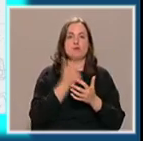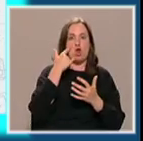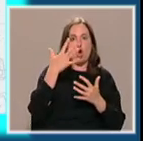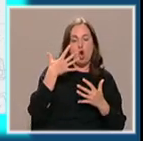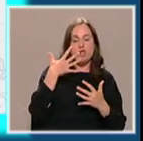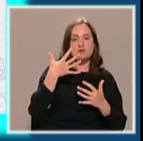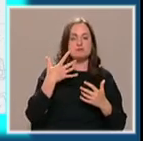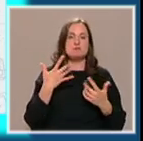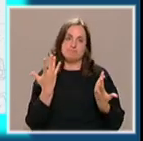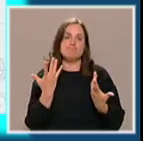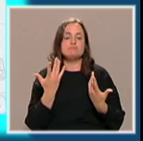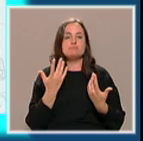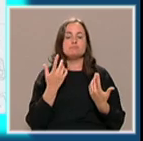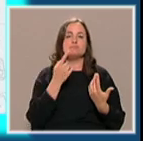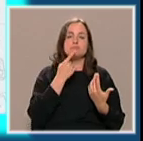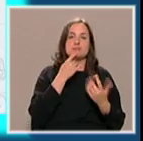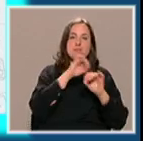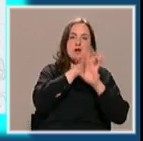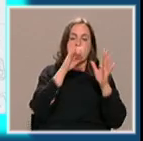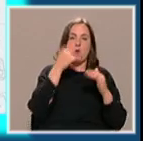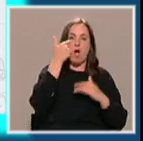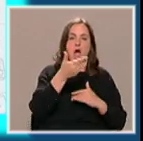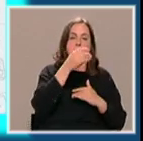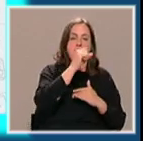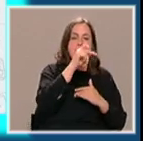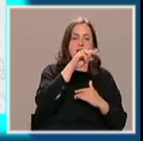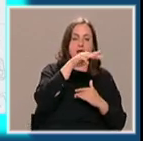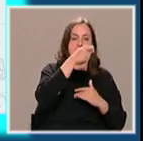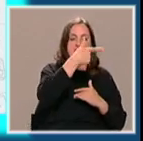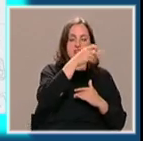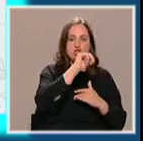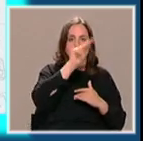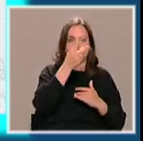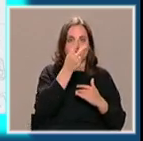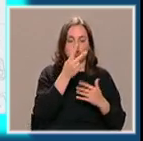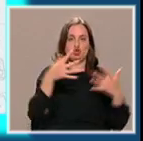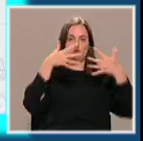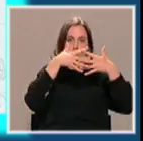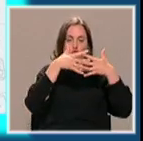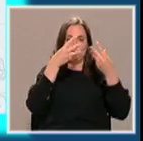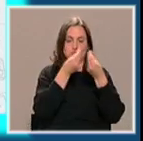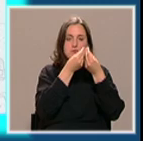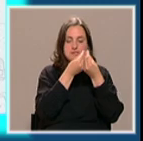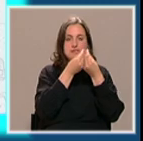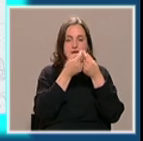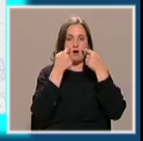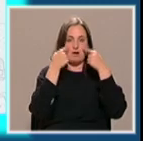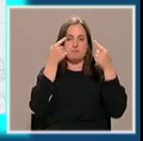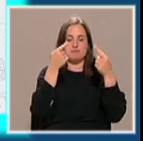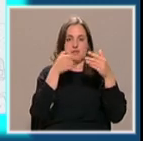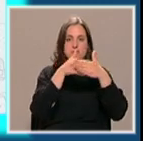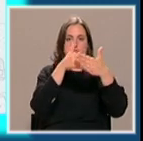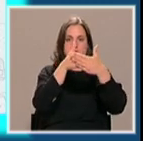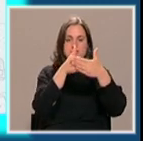notório, conseguimos identificar os 2 gametas, então a junção dos 2 gametas será representativo do processo